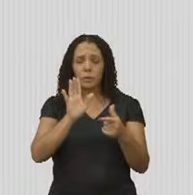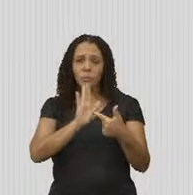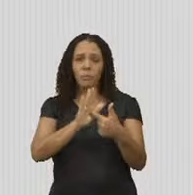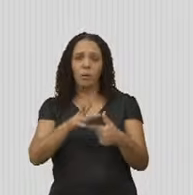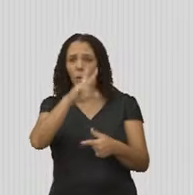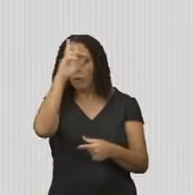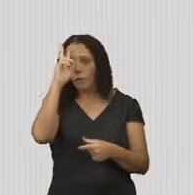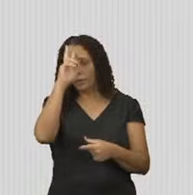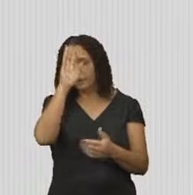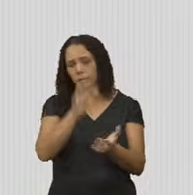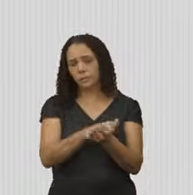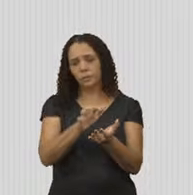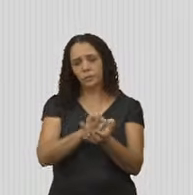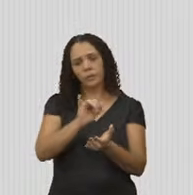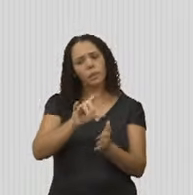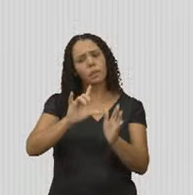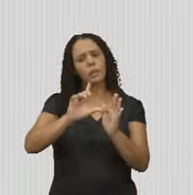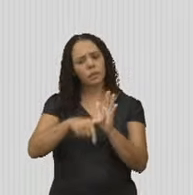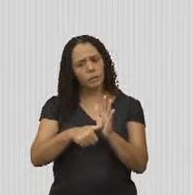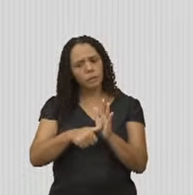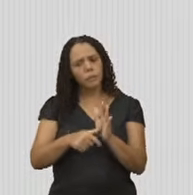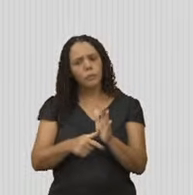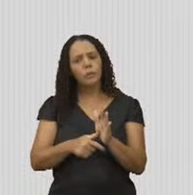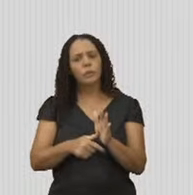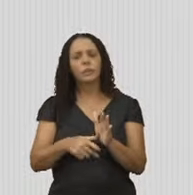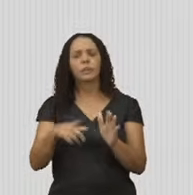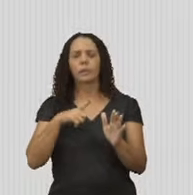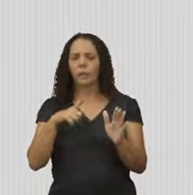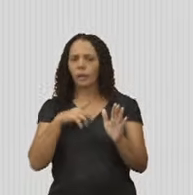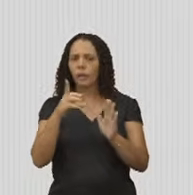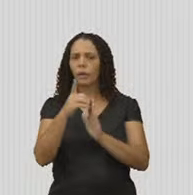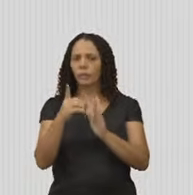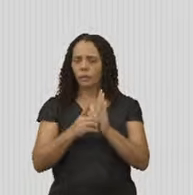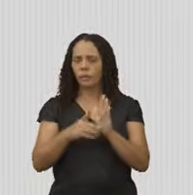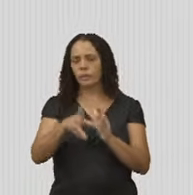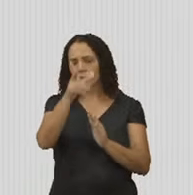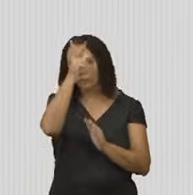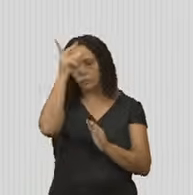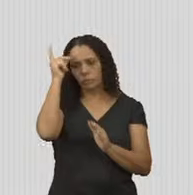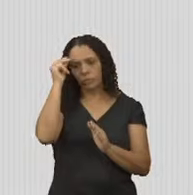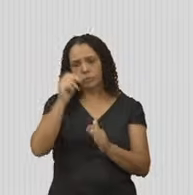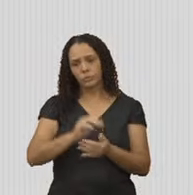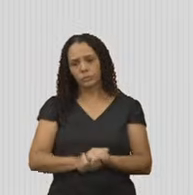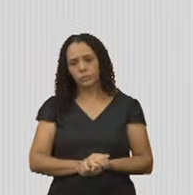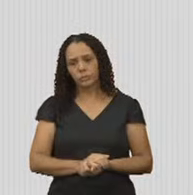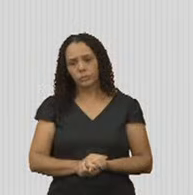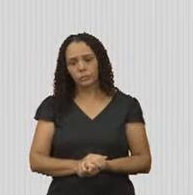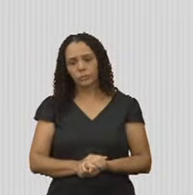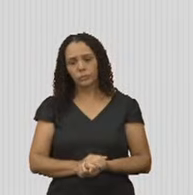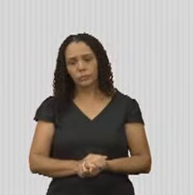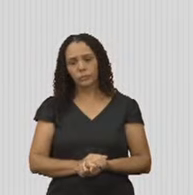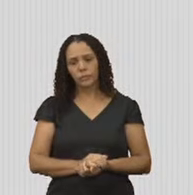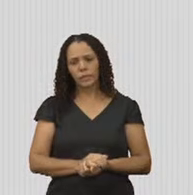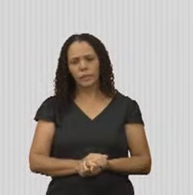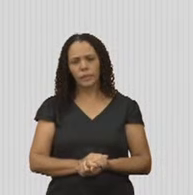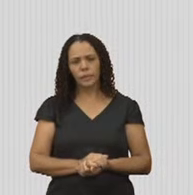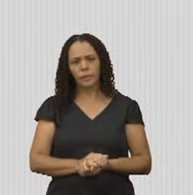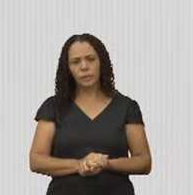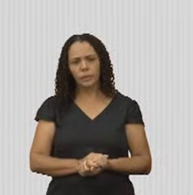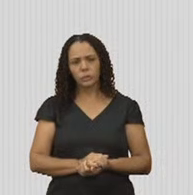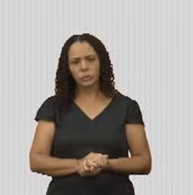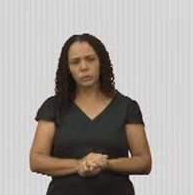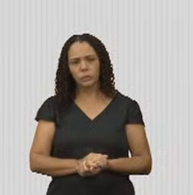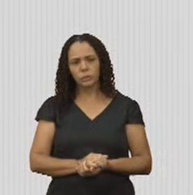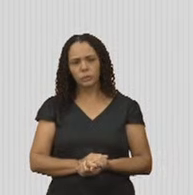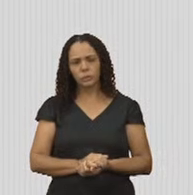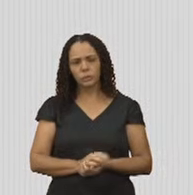Jacareí. Isso será depois validado por meio de um decreto aí do prefeito, tá bom? Nesse outro slide, aí um pedacinho da